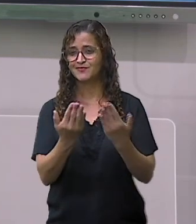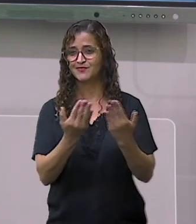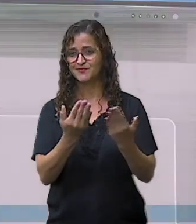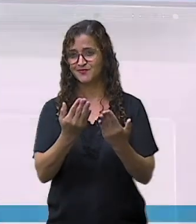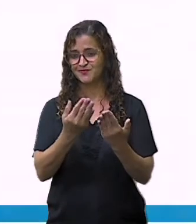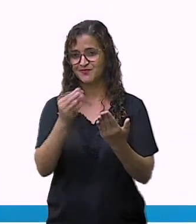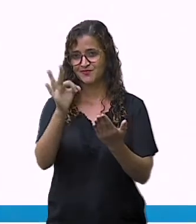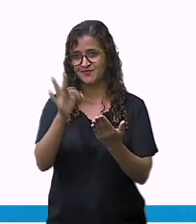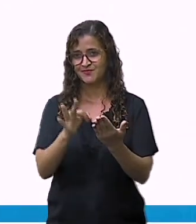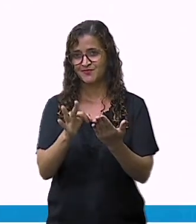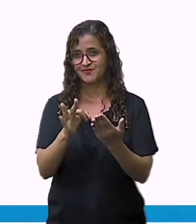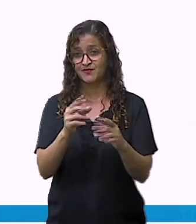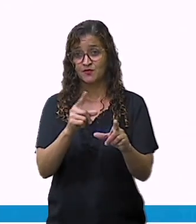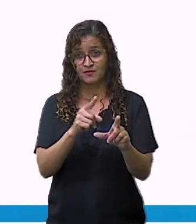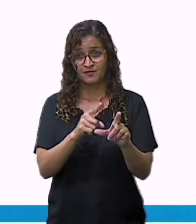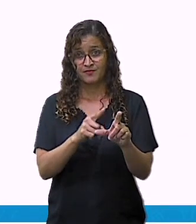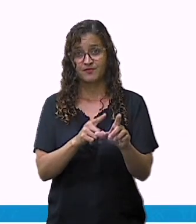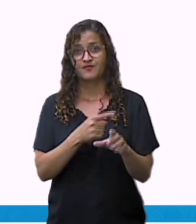5.